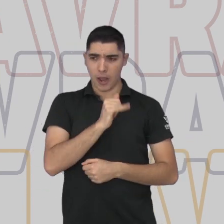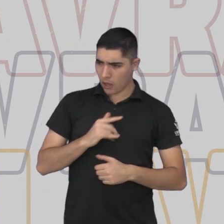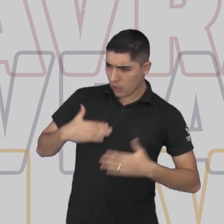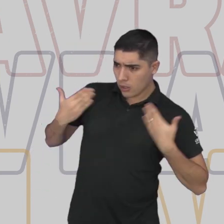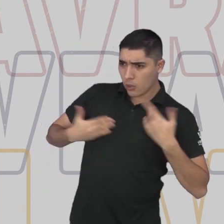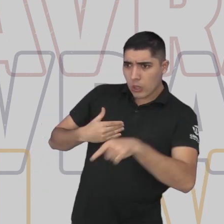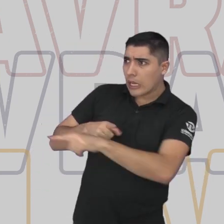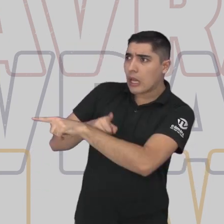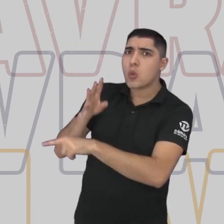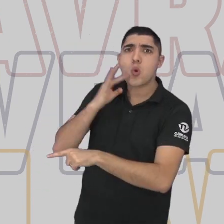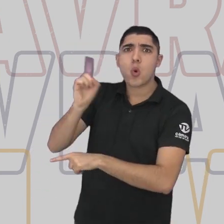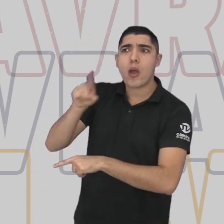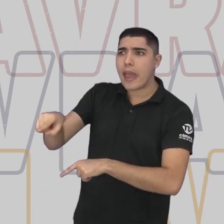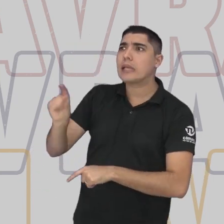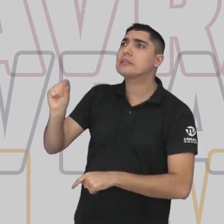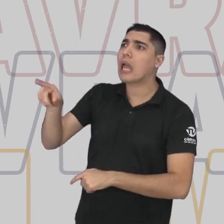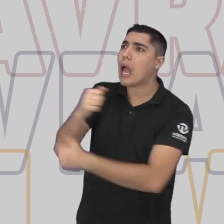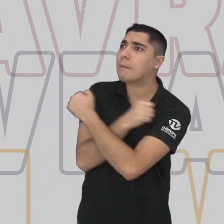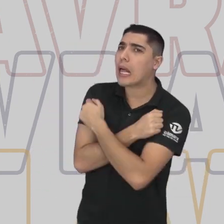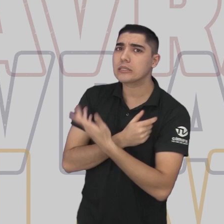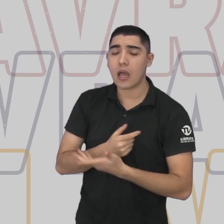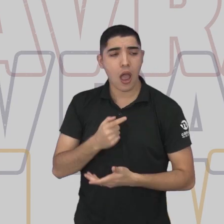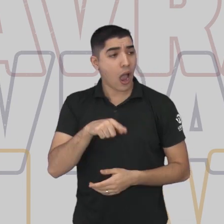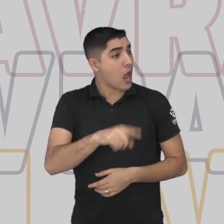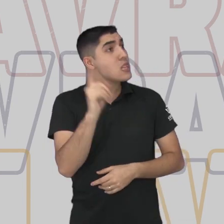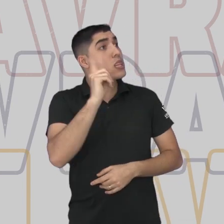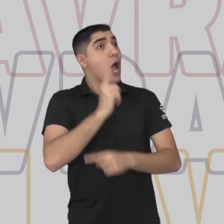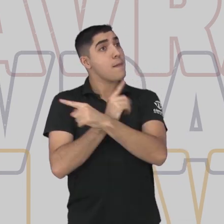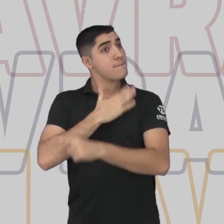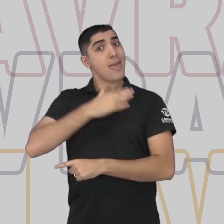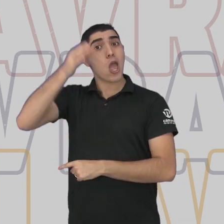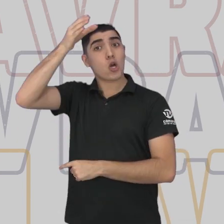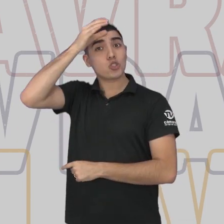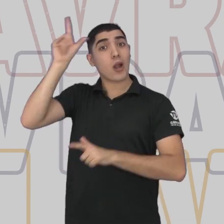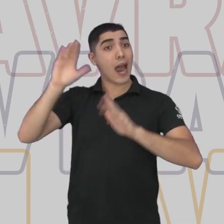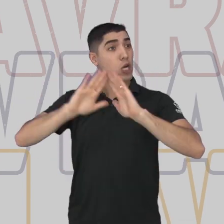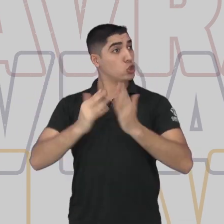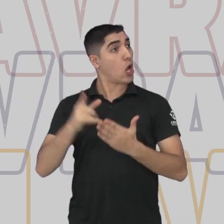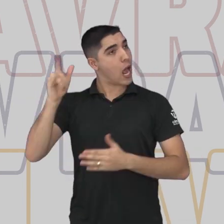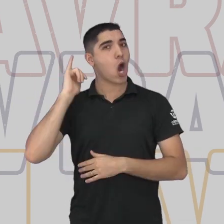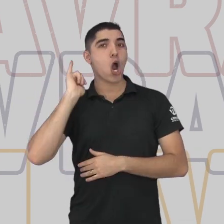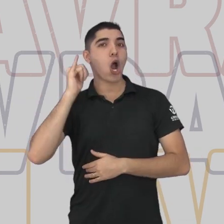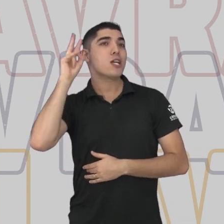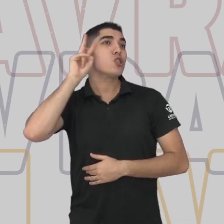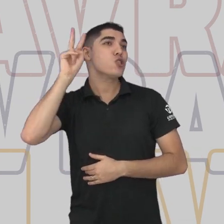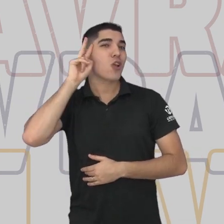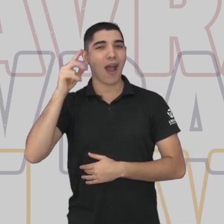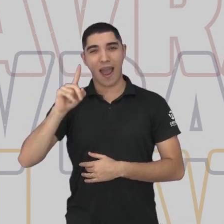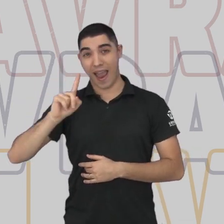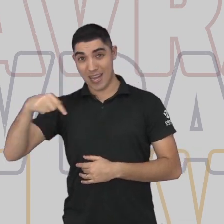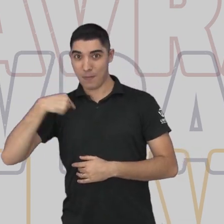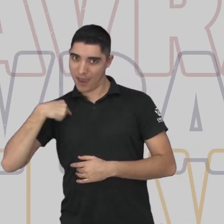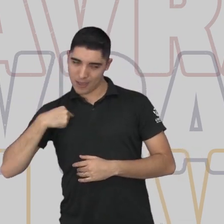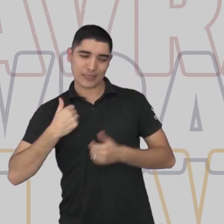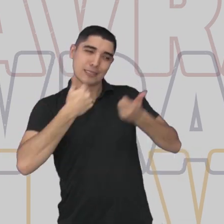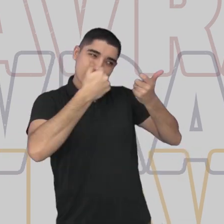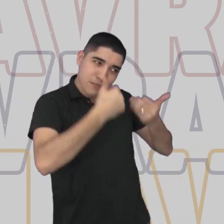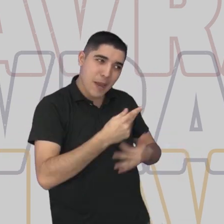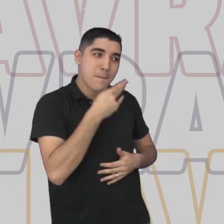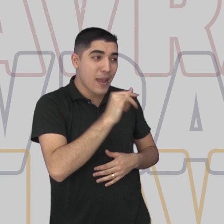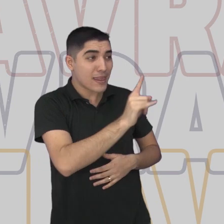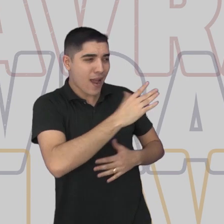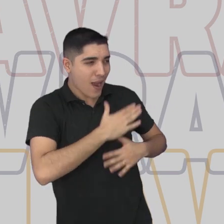abraçar um desconhecido, ele não sabia quem era, aí ela falou, não, é o tio que contou a história lá na minha escola, tal, e eu expliquei para o